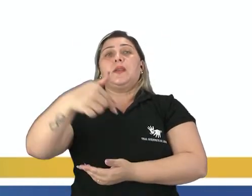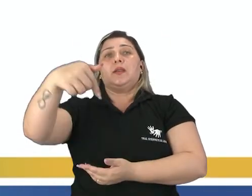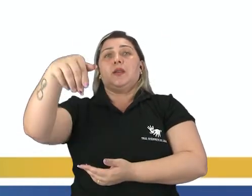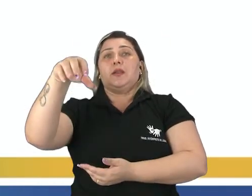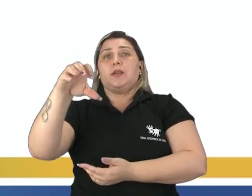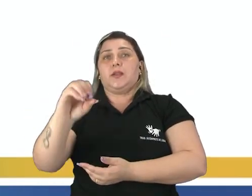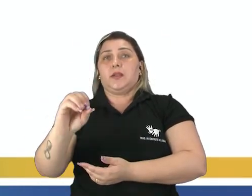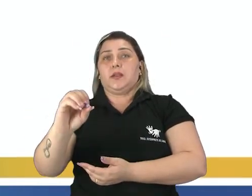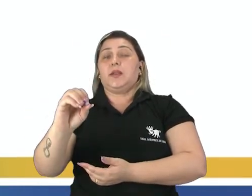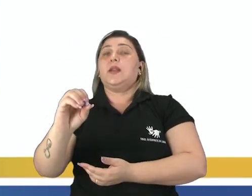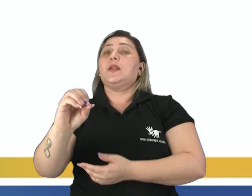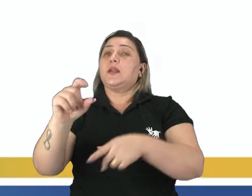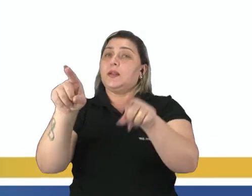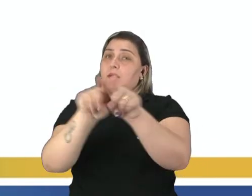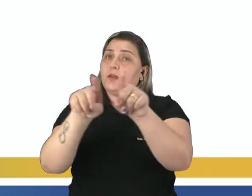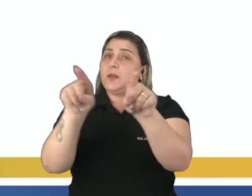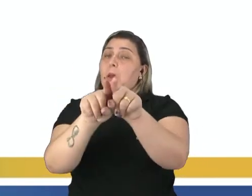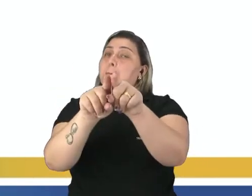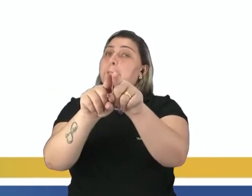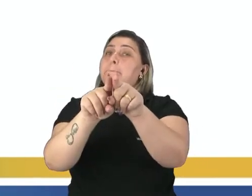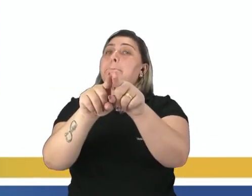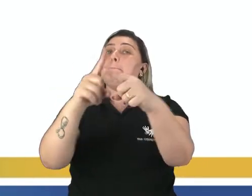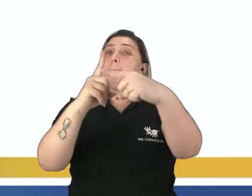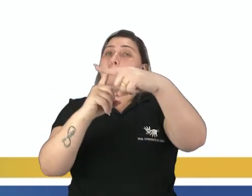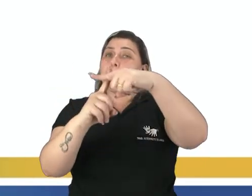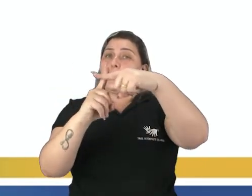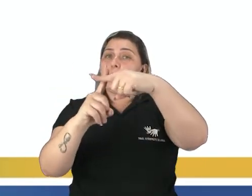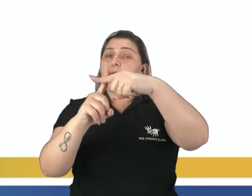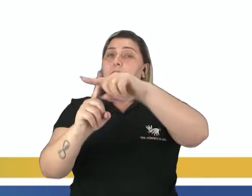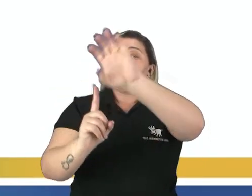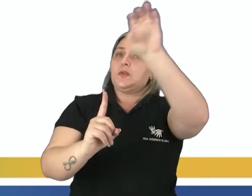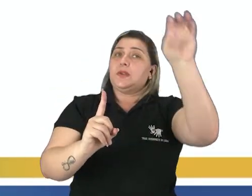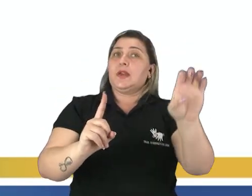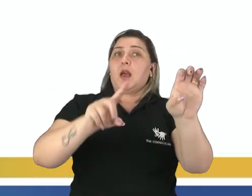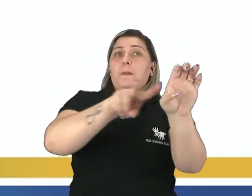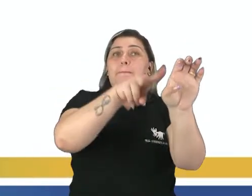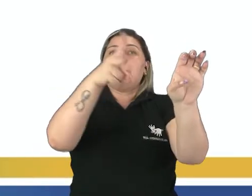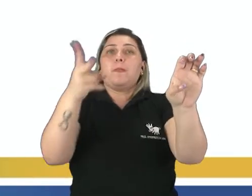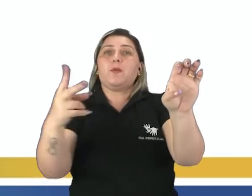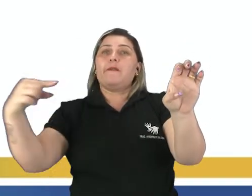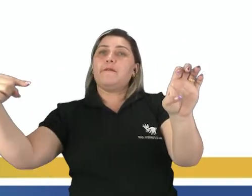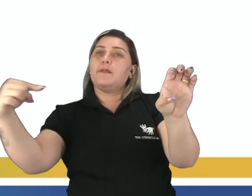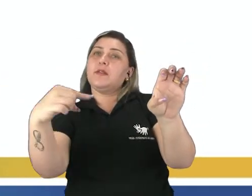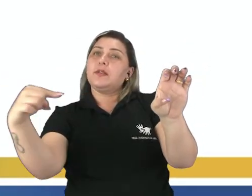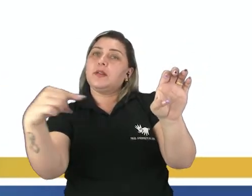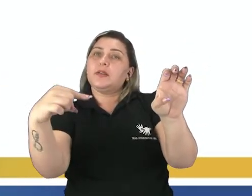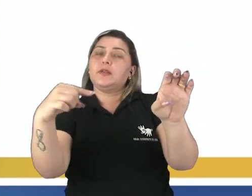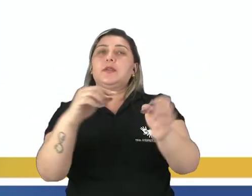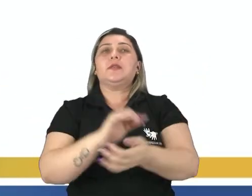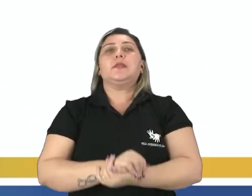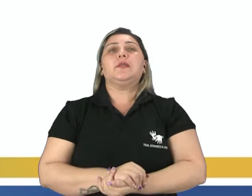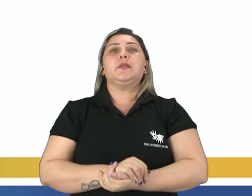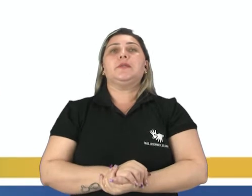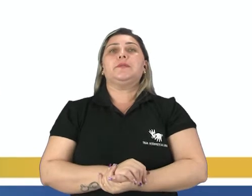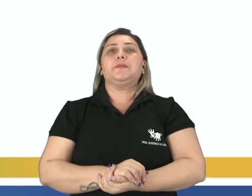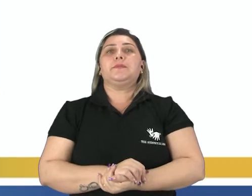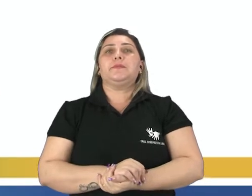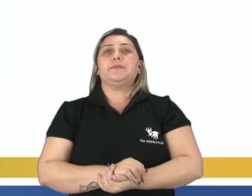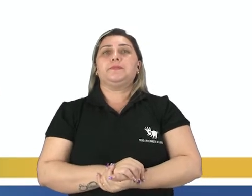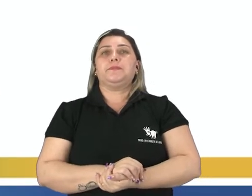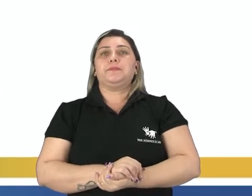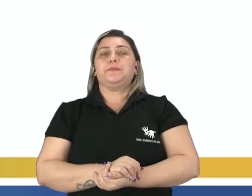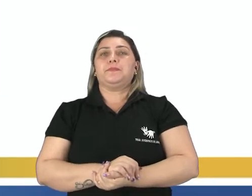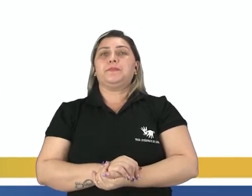o 45 que estavam positivos aí do lado esquerdo, né, no primeiro membro aí da nossa igualdade,